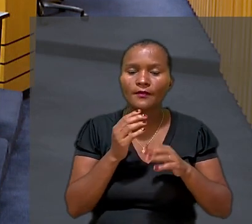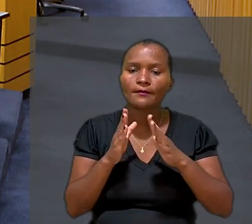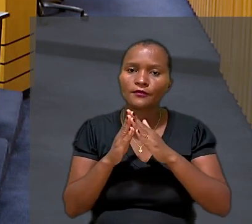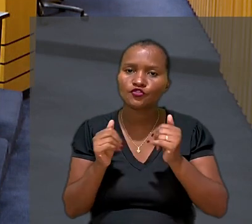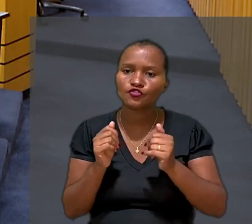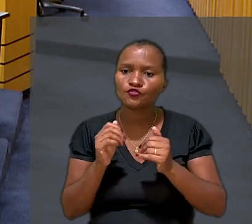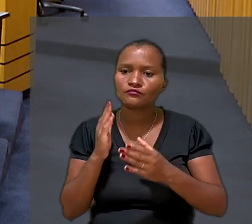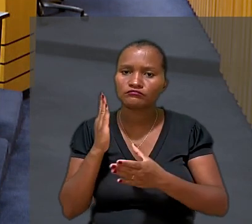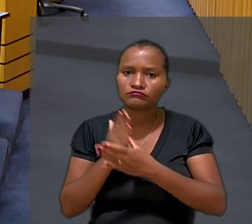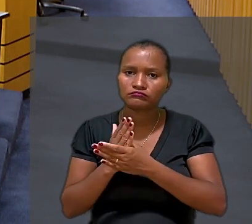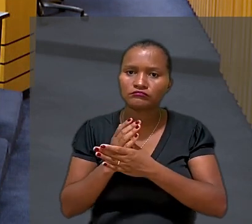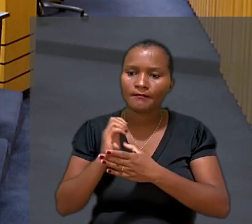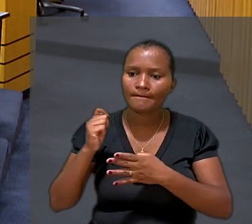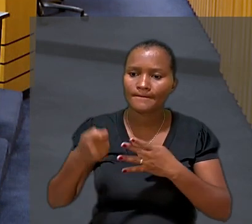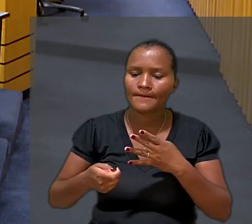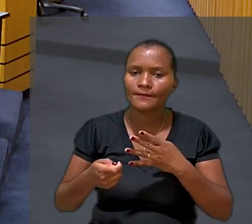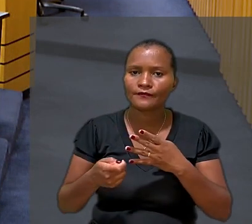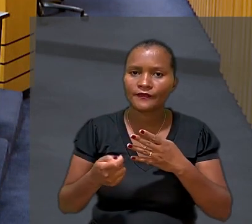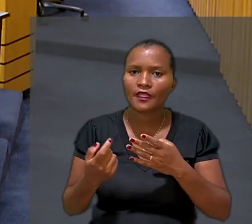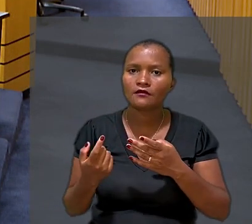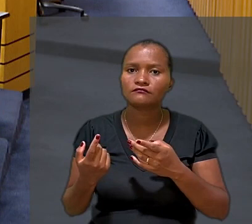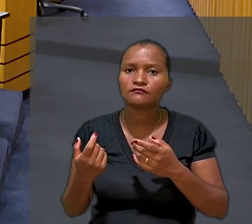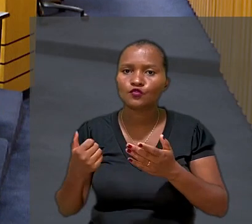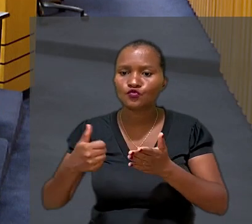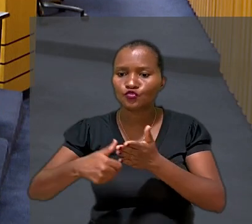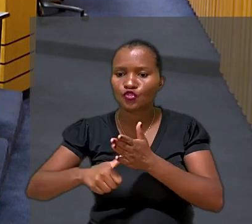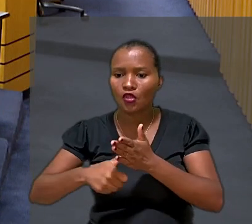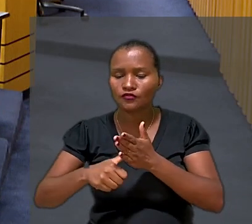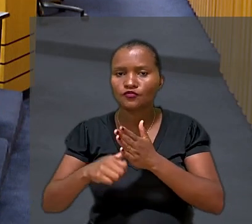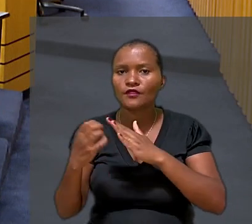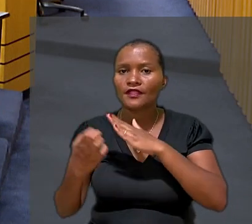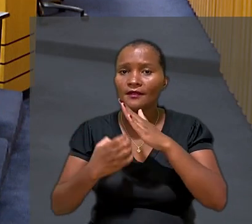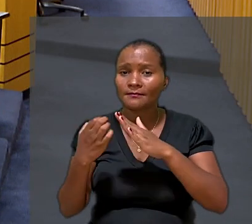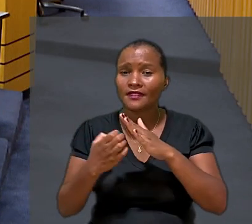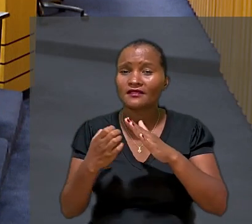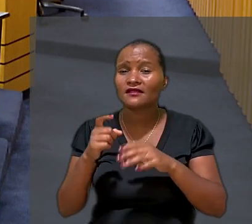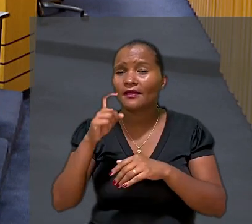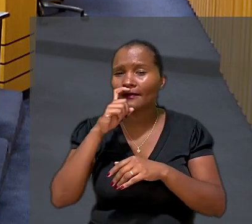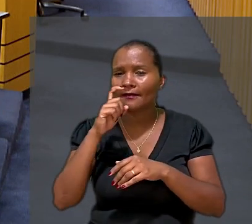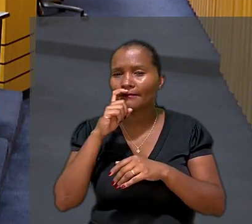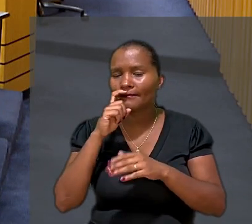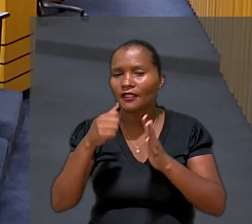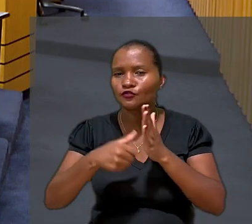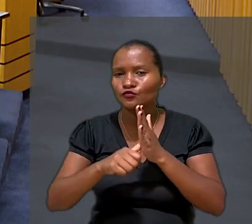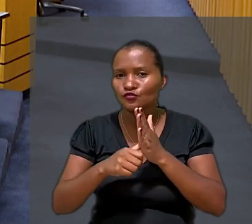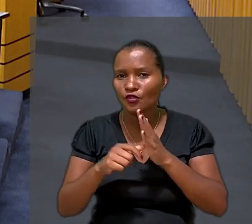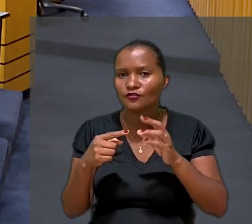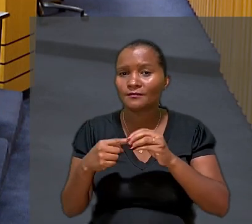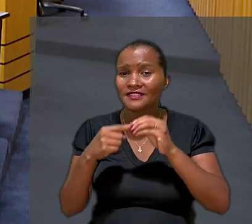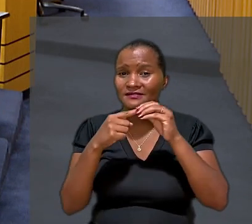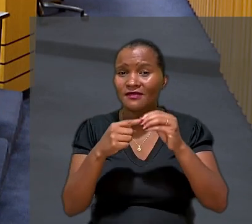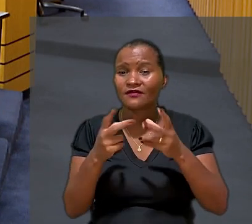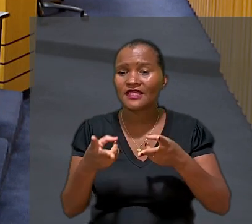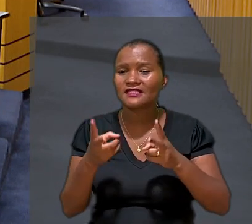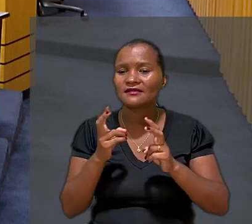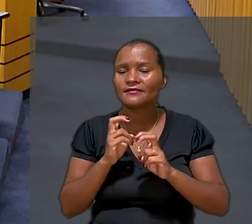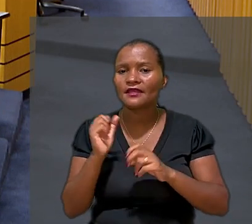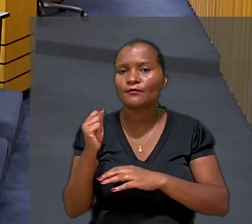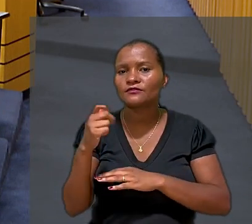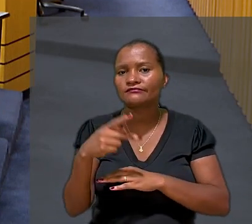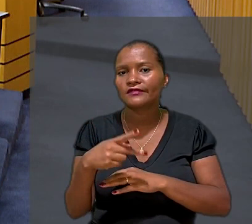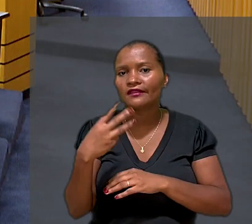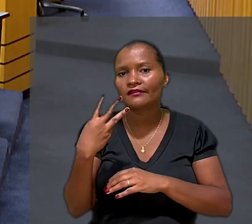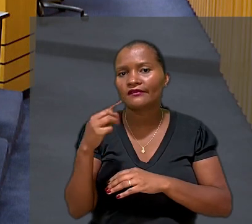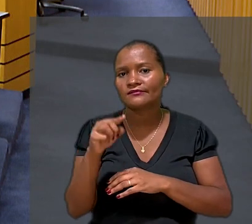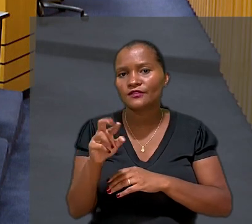para a execução da sentença o sócio minoritário da empresa e pai do sócio principal, que recebia a aposentadoria de R$3